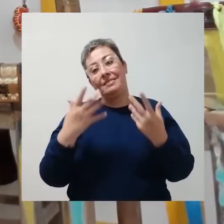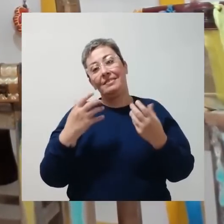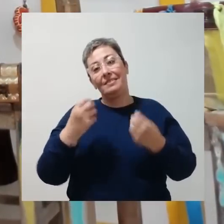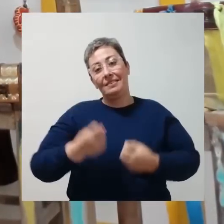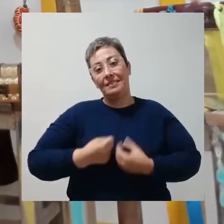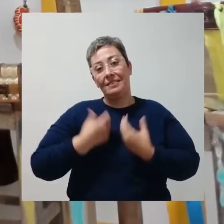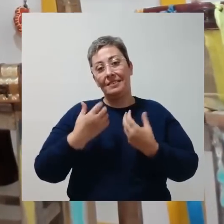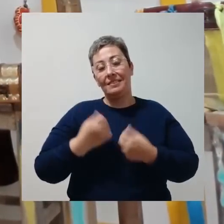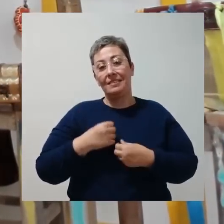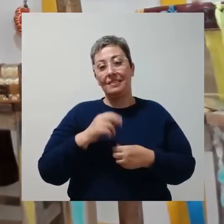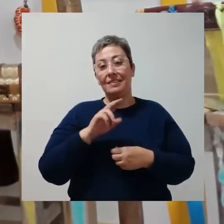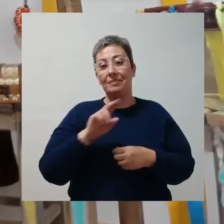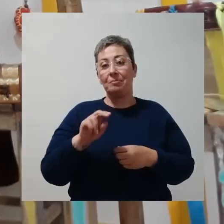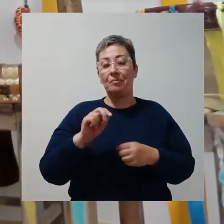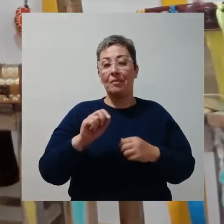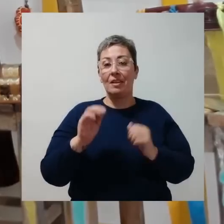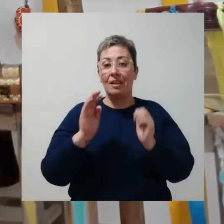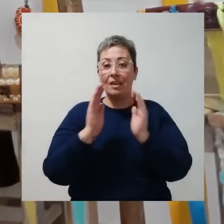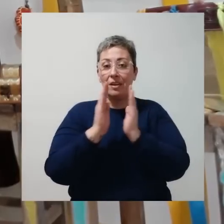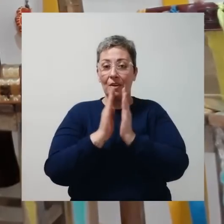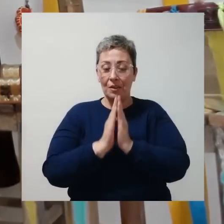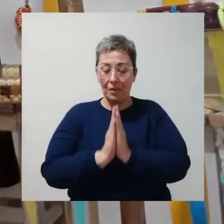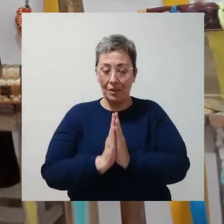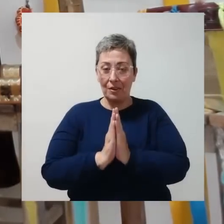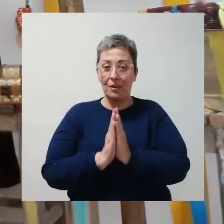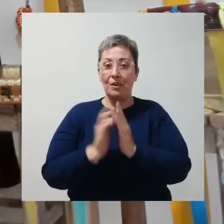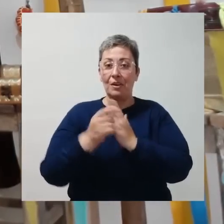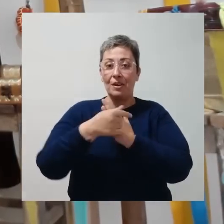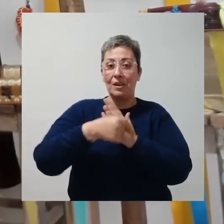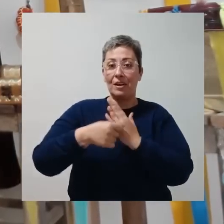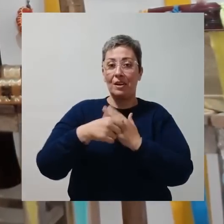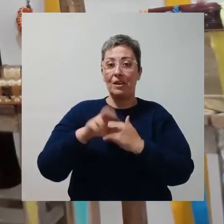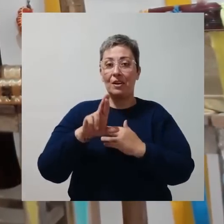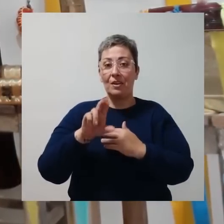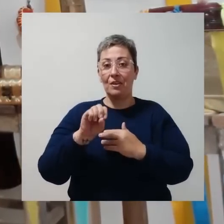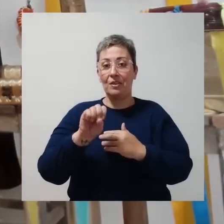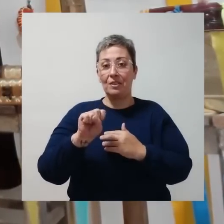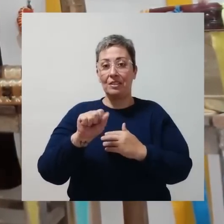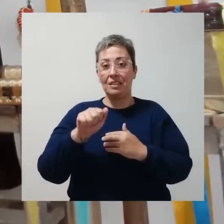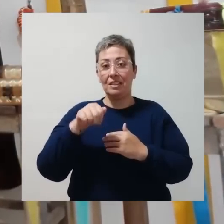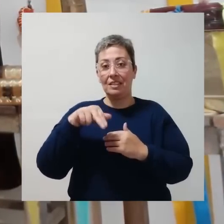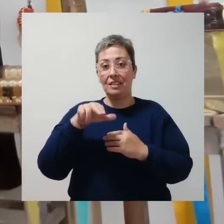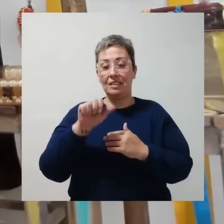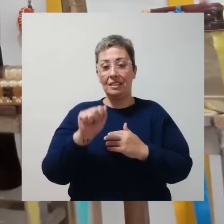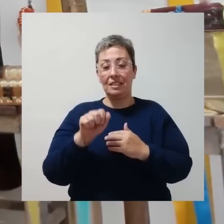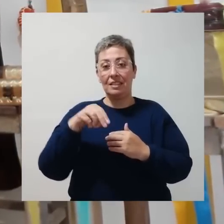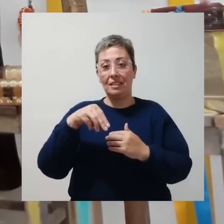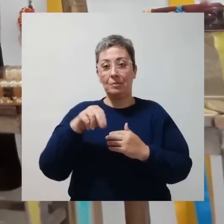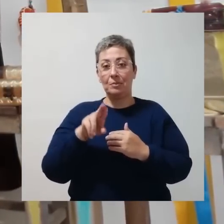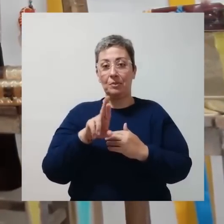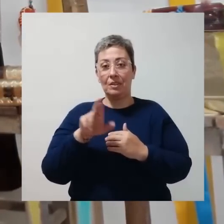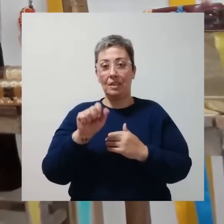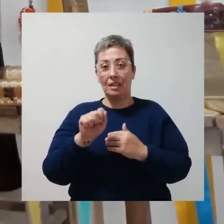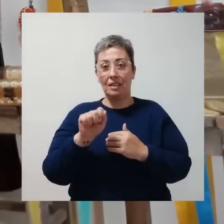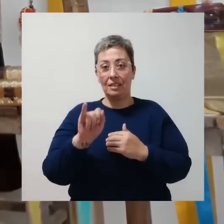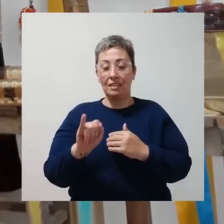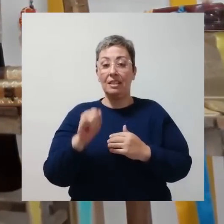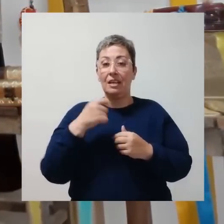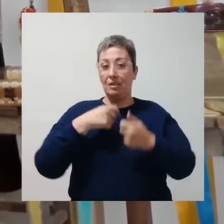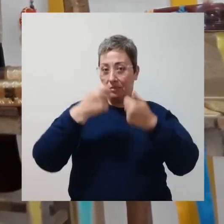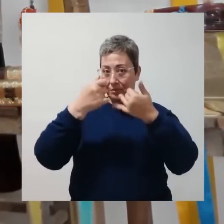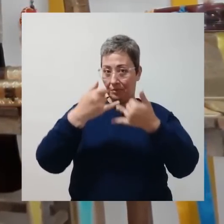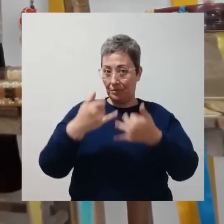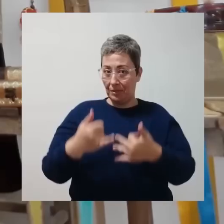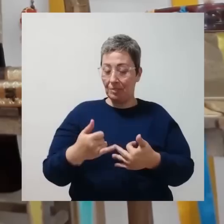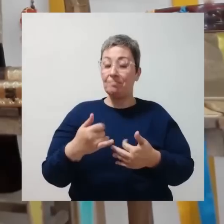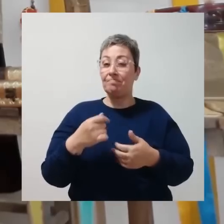Ah, é o poema chamado Oração de Roseana Murray. Eu conto